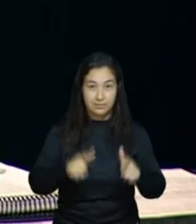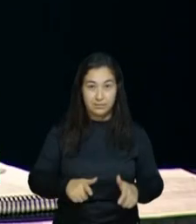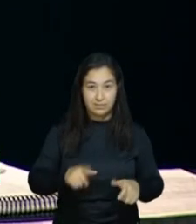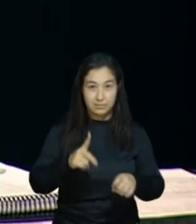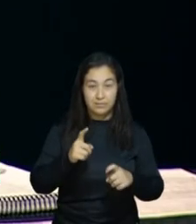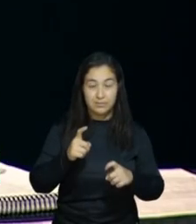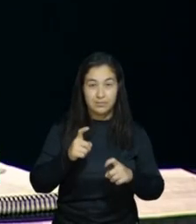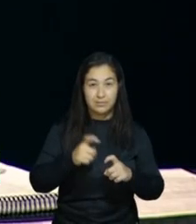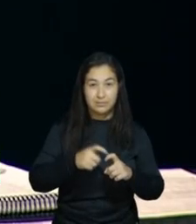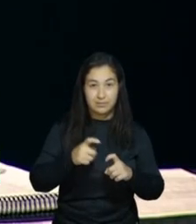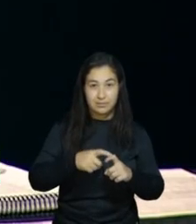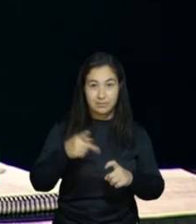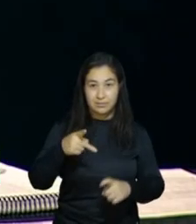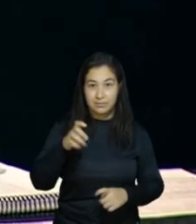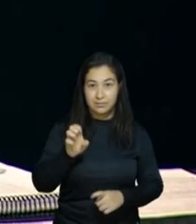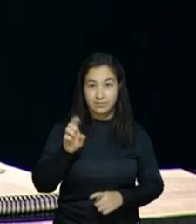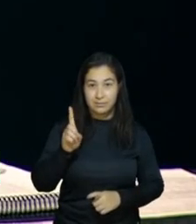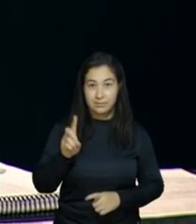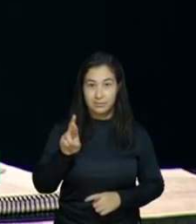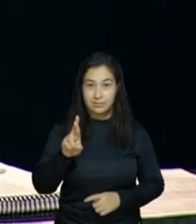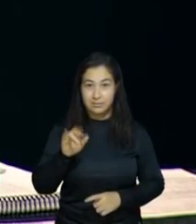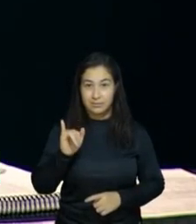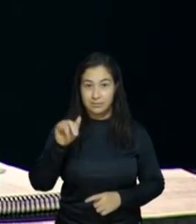Jonas Matias